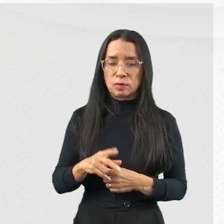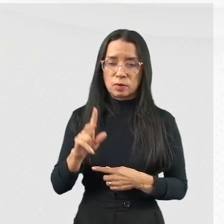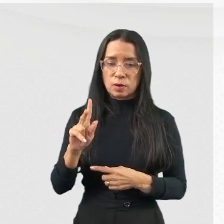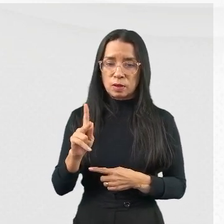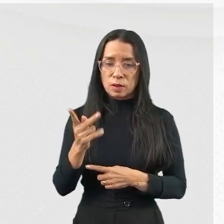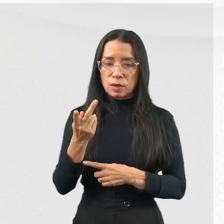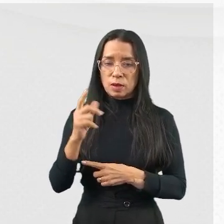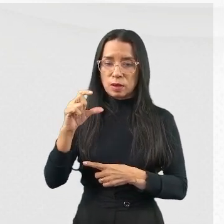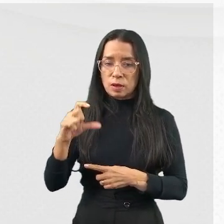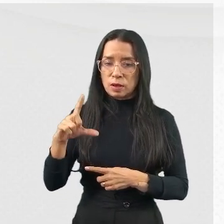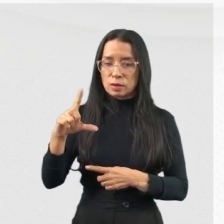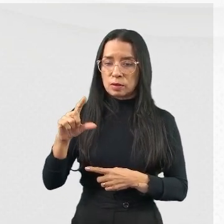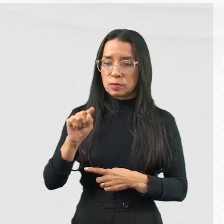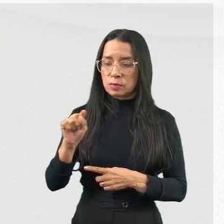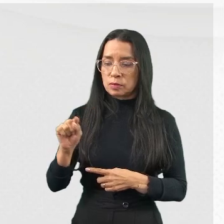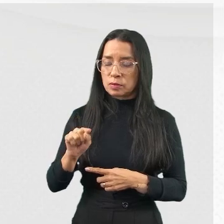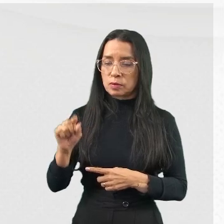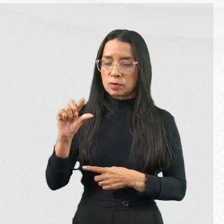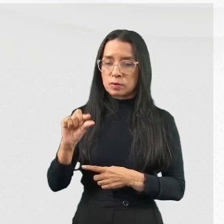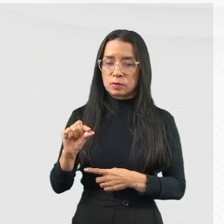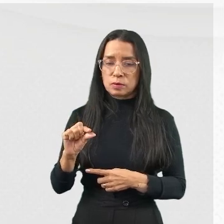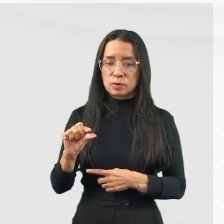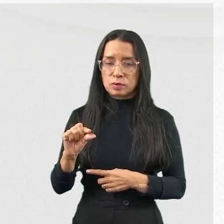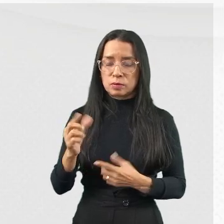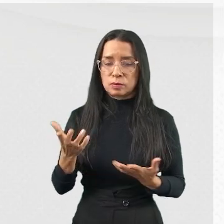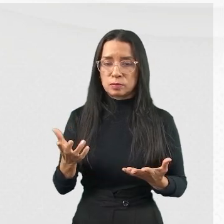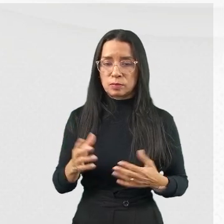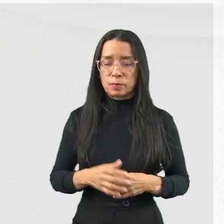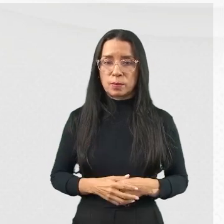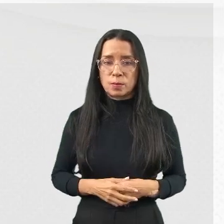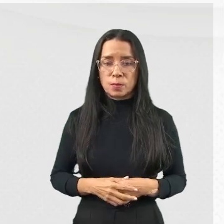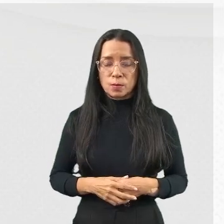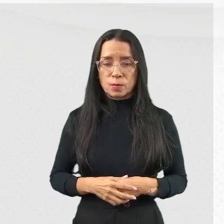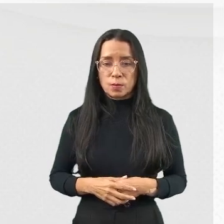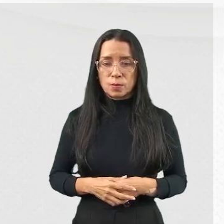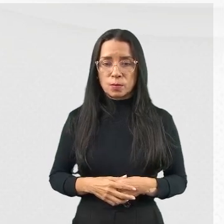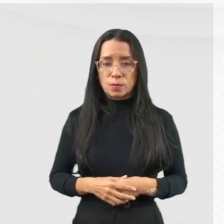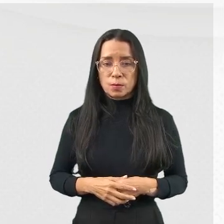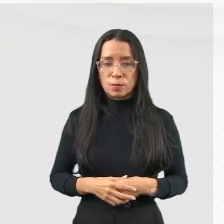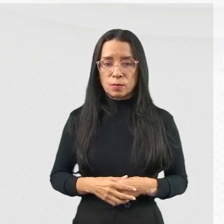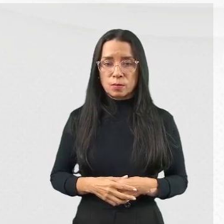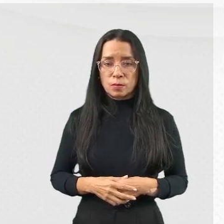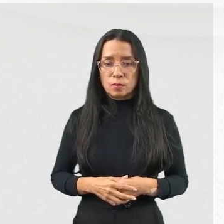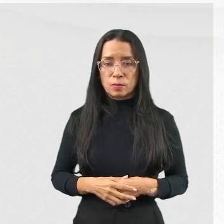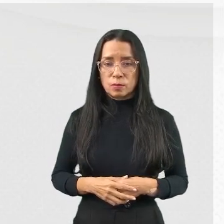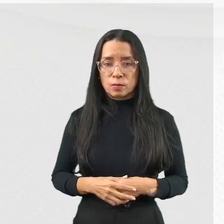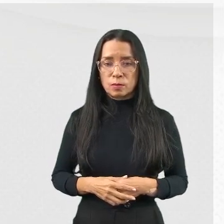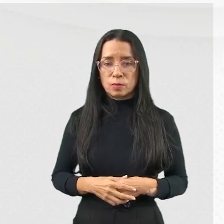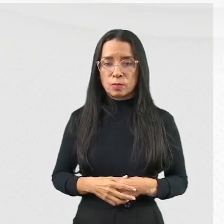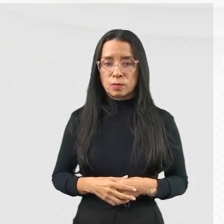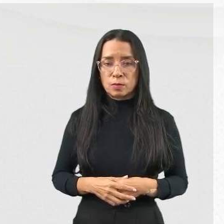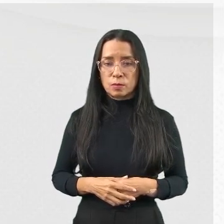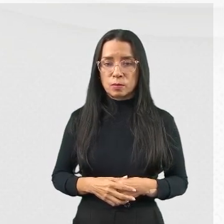Hzão Zzinho. Significa hertz. Então, é a unidade do sistema